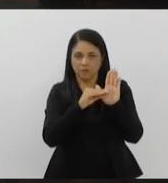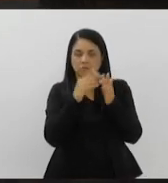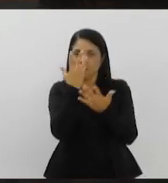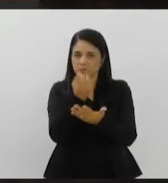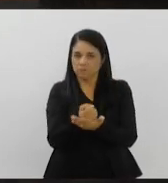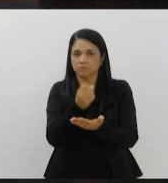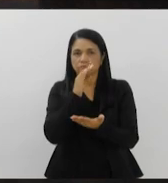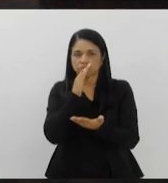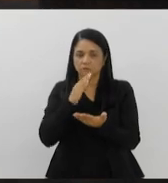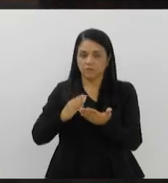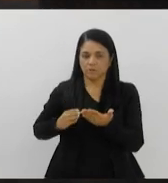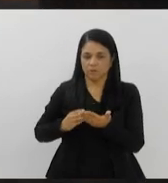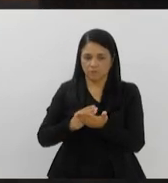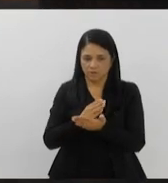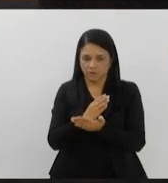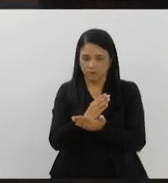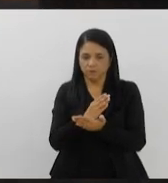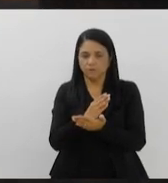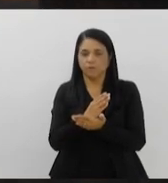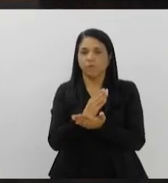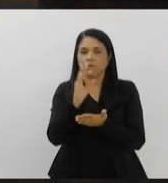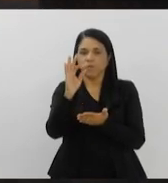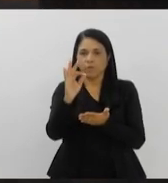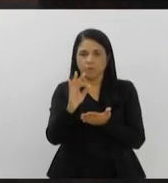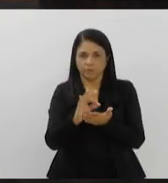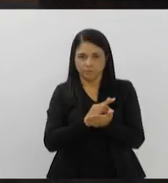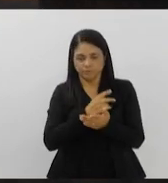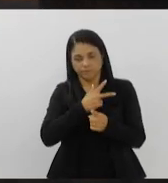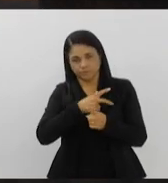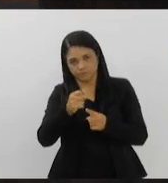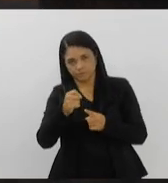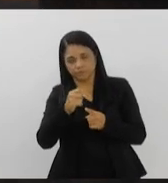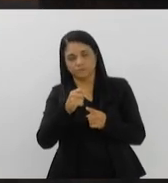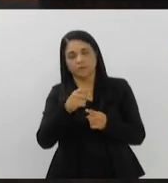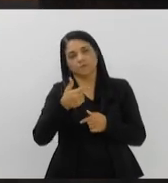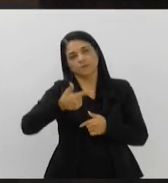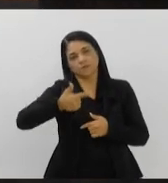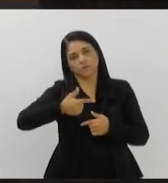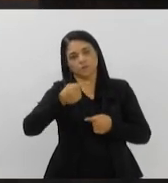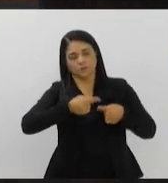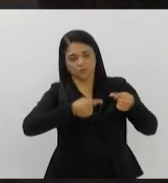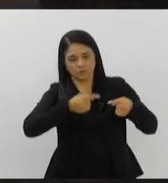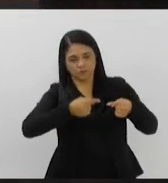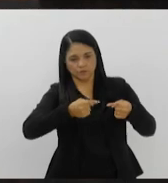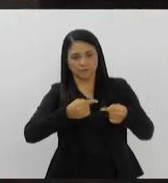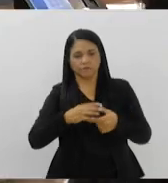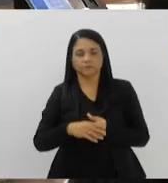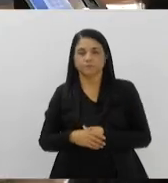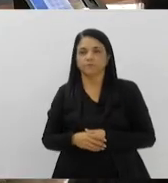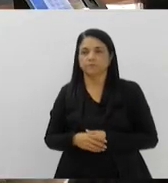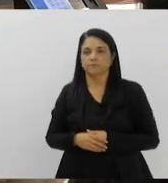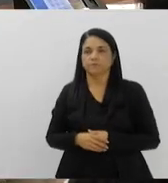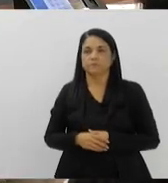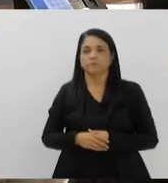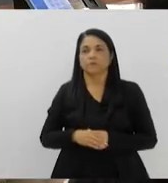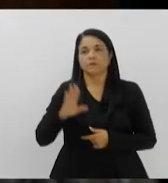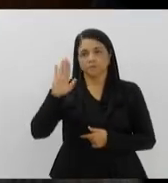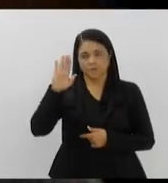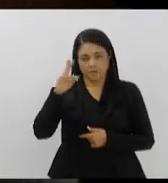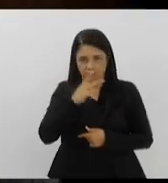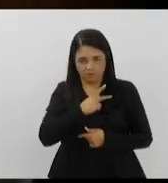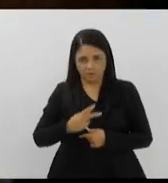aprovam, permaneçam como estão. Aprovado. Vai a redação do vencido para a segunda discussão. Presidente,